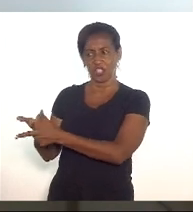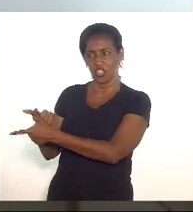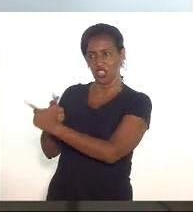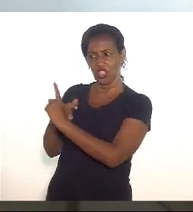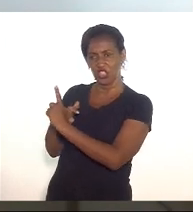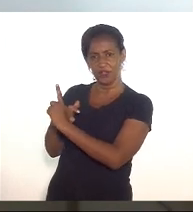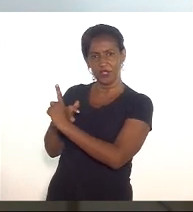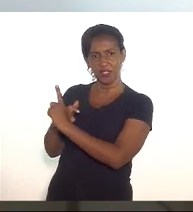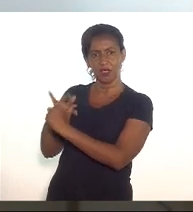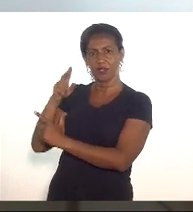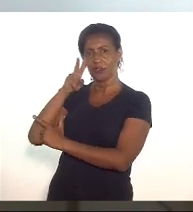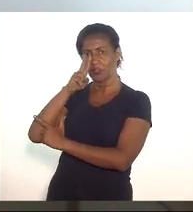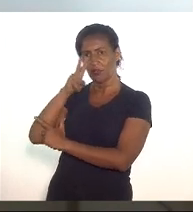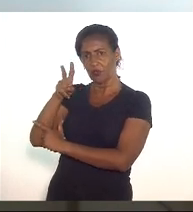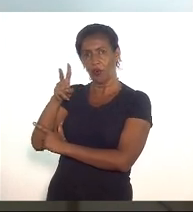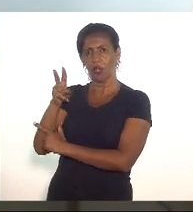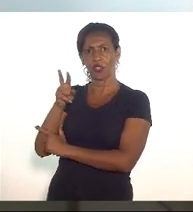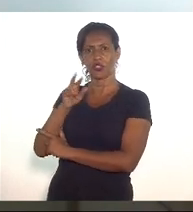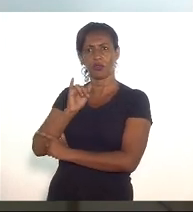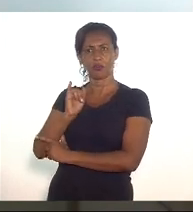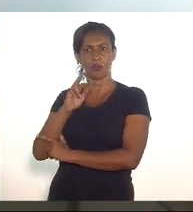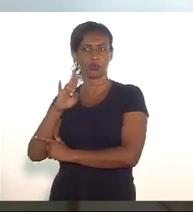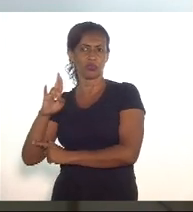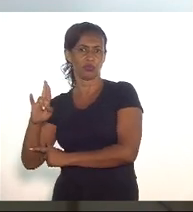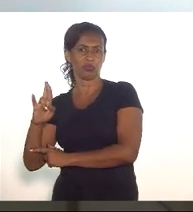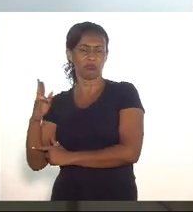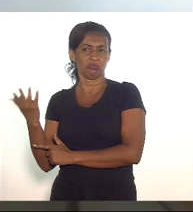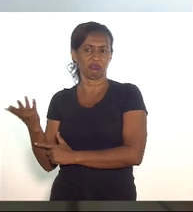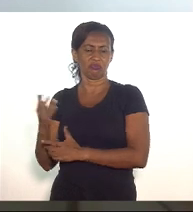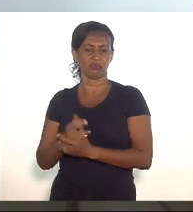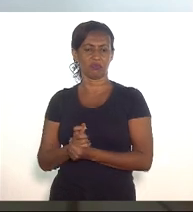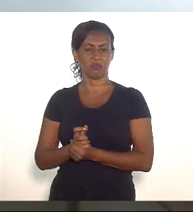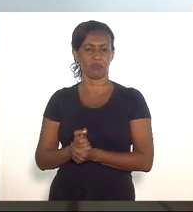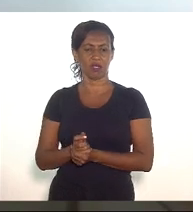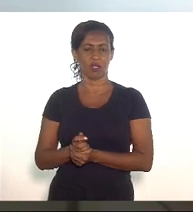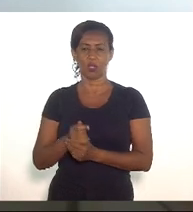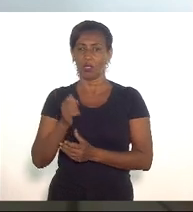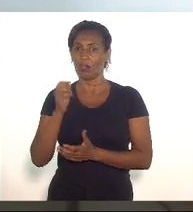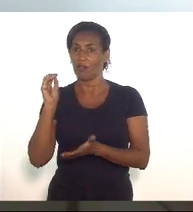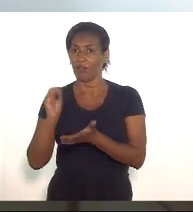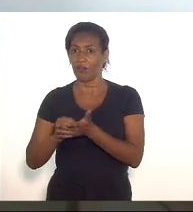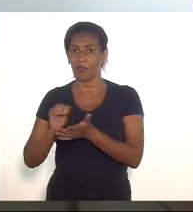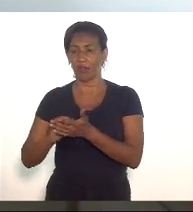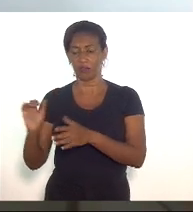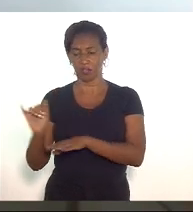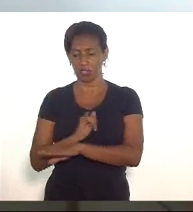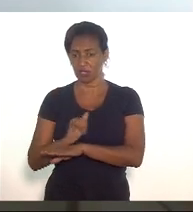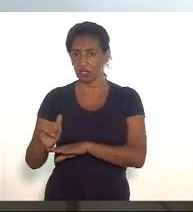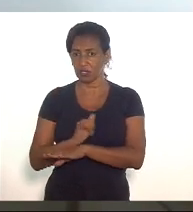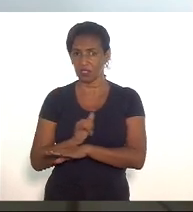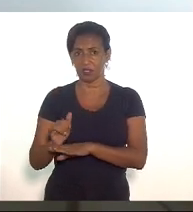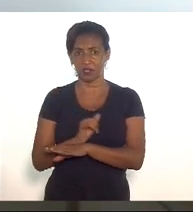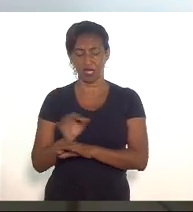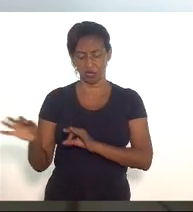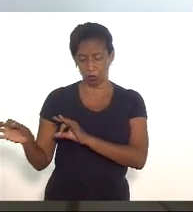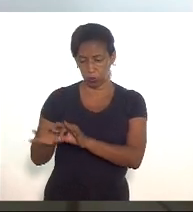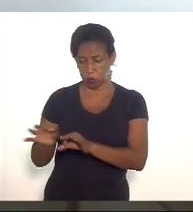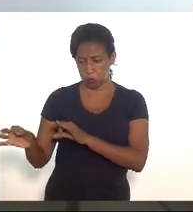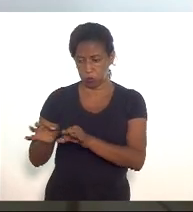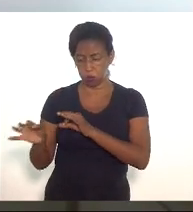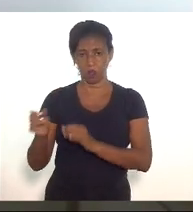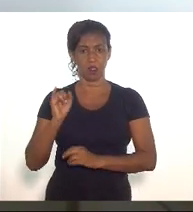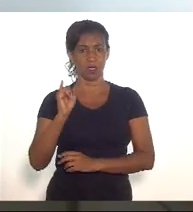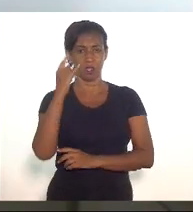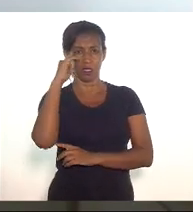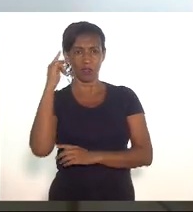mais forte hoje em dia na receita do que na despesa, sem ter esse planejamento estratégico. Se a gente não sabe